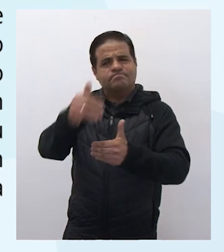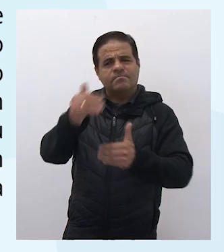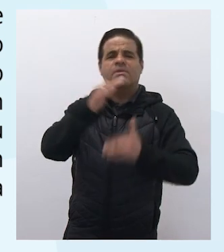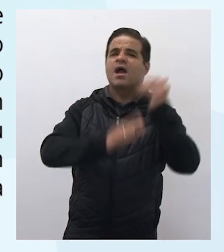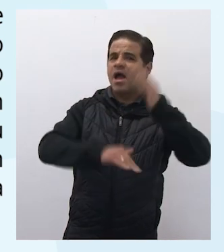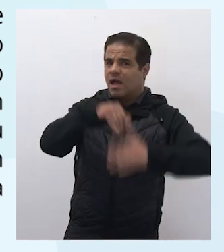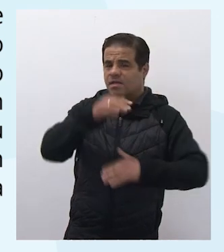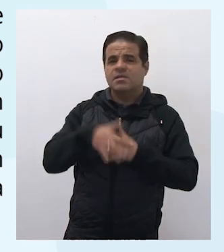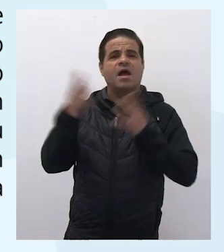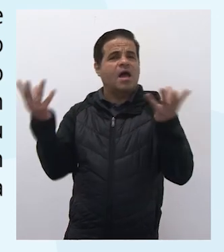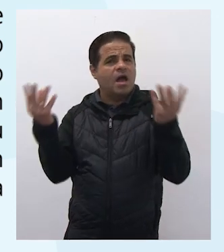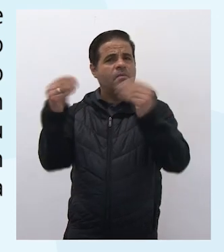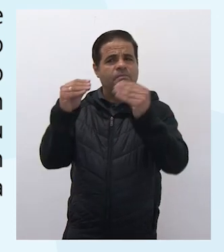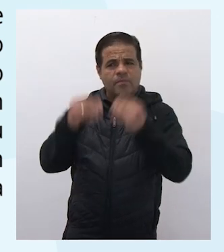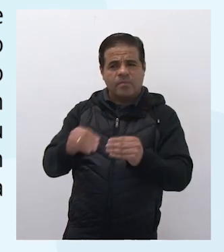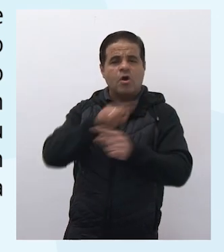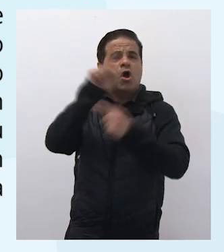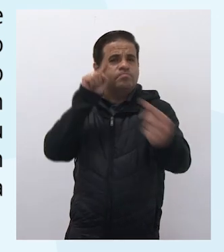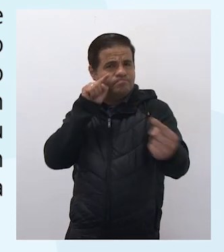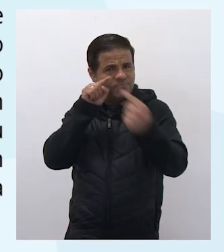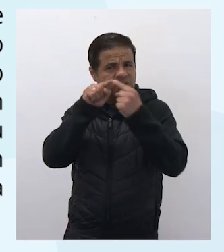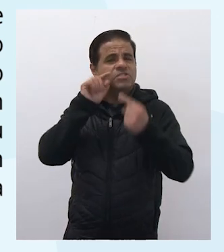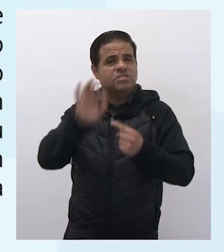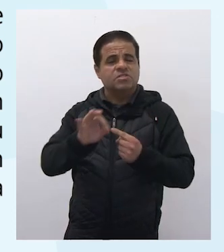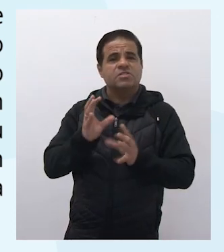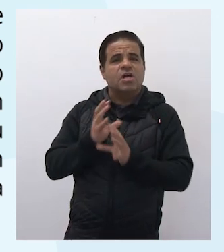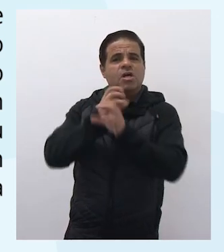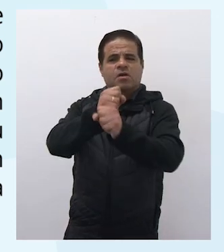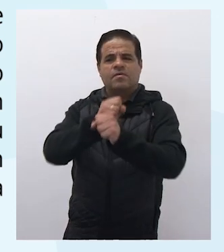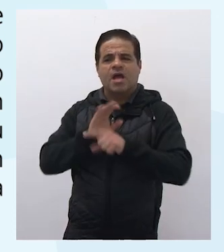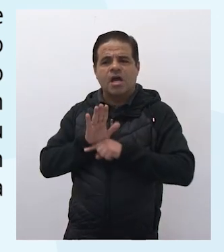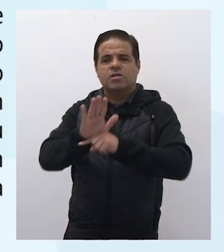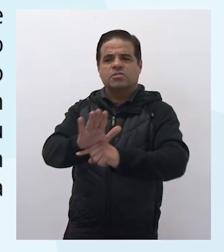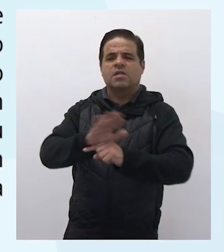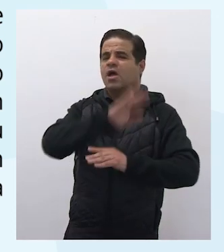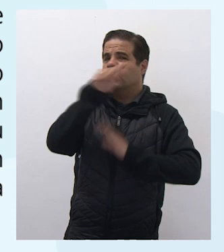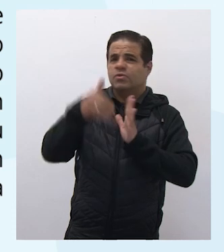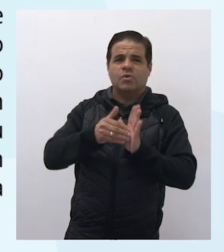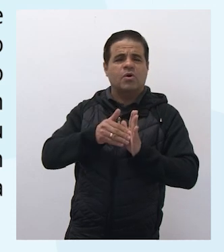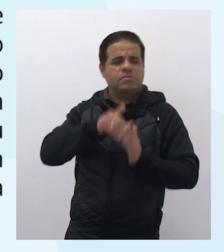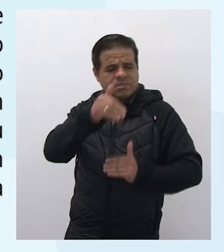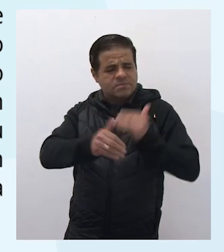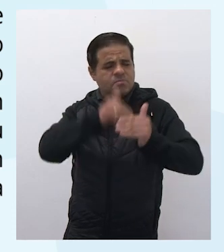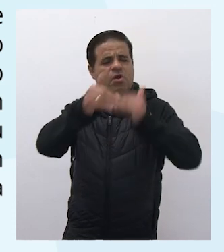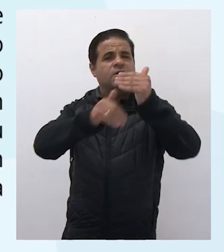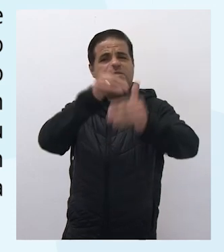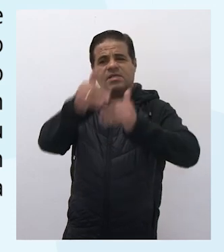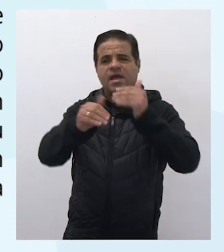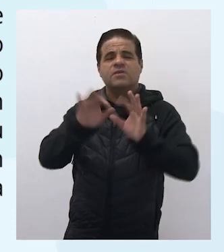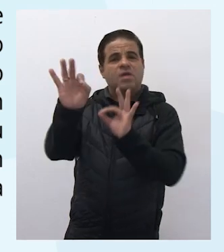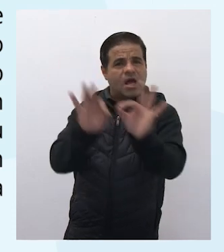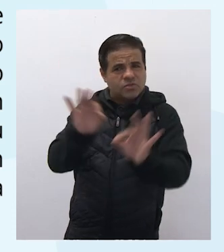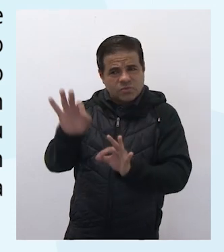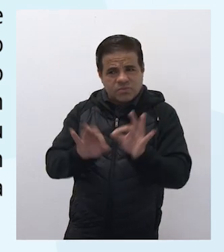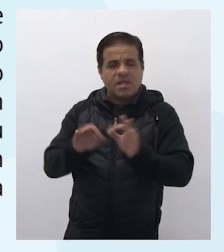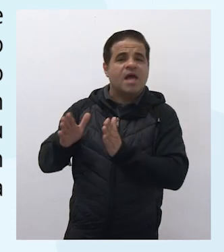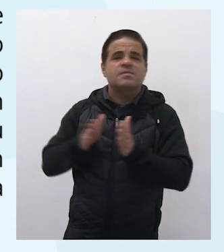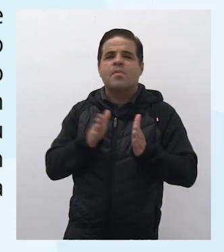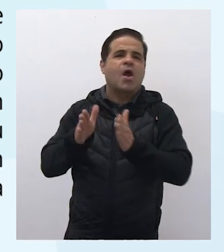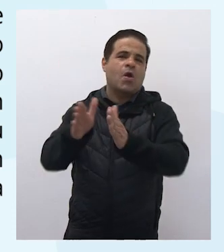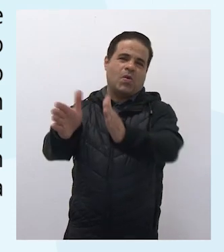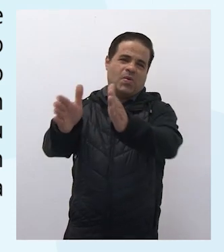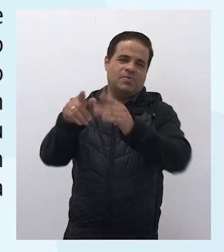ações adicionais, têm o objetivo de fortalecer todo este processo e ajustar esse